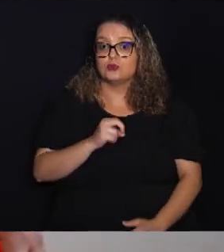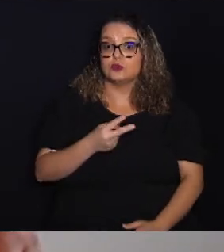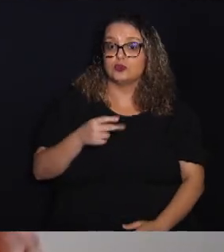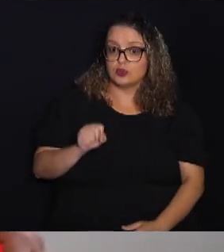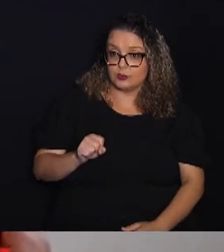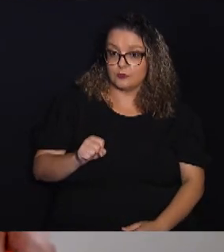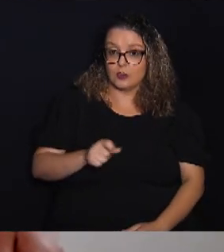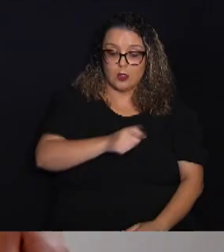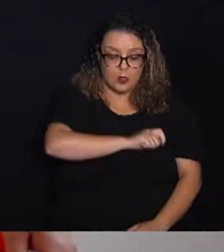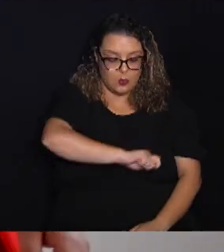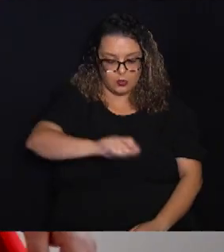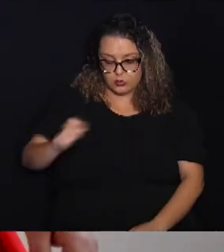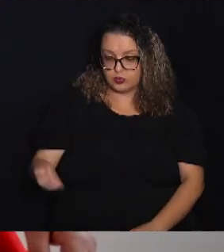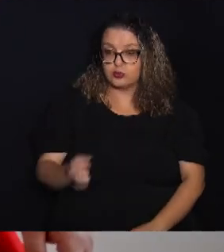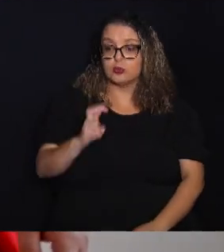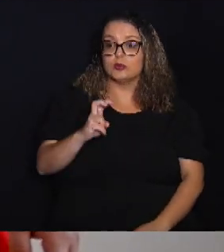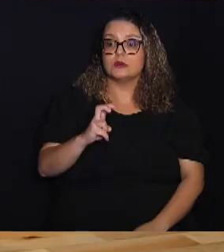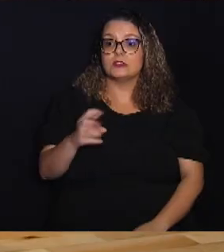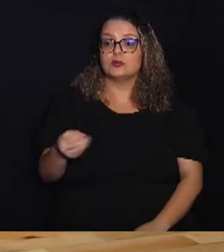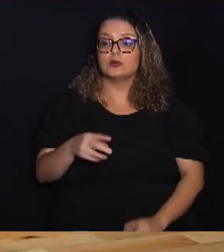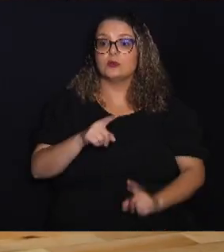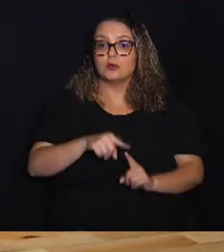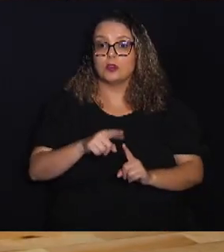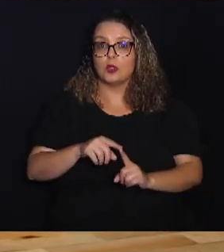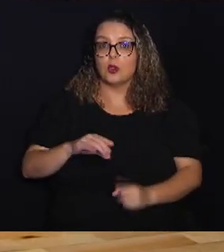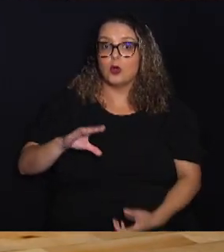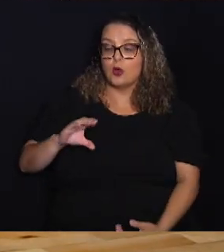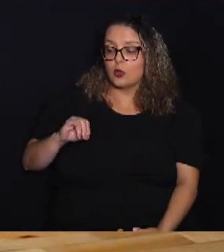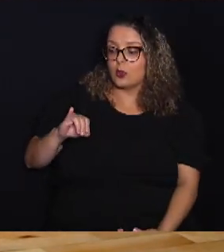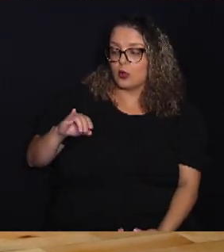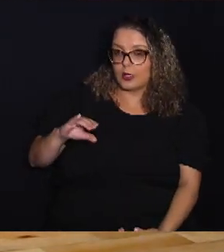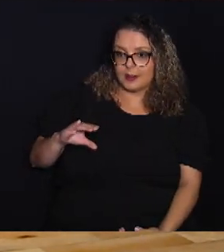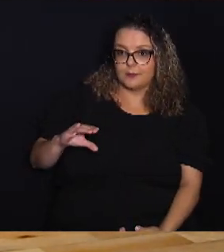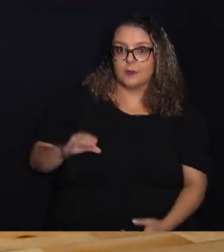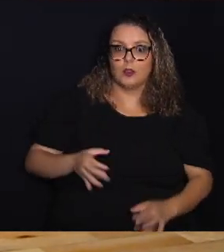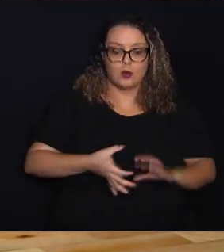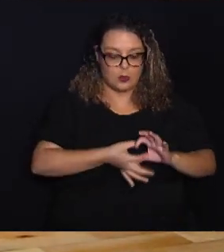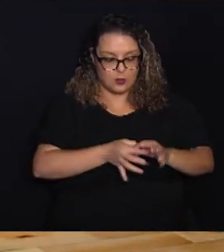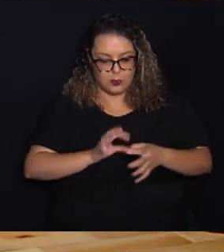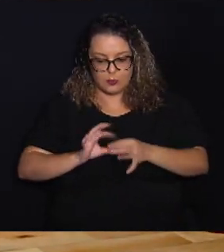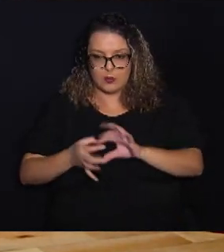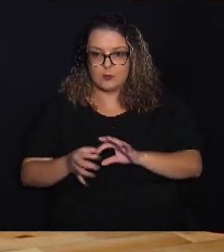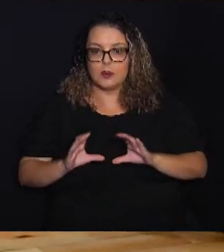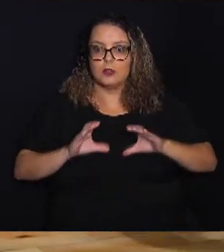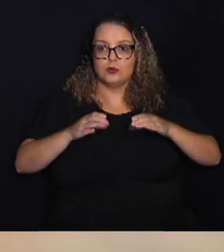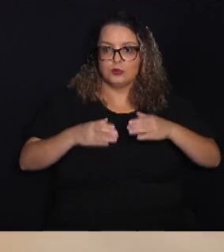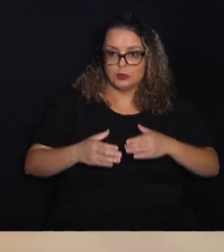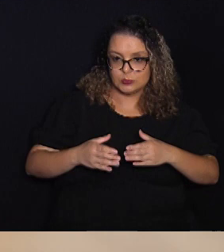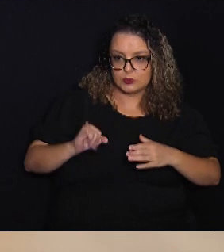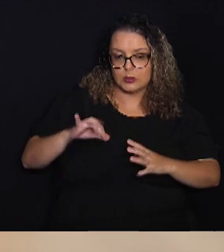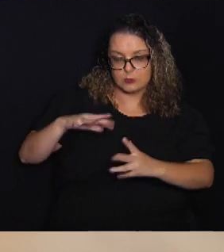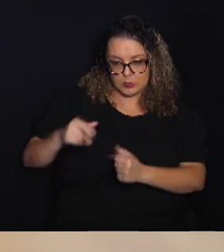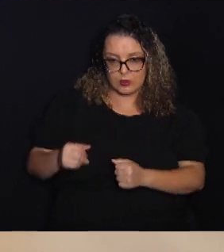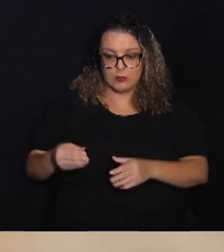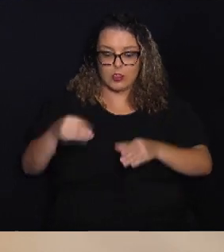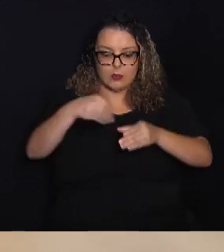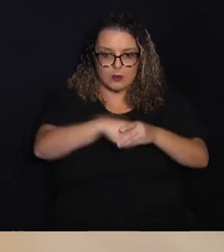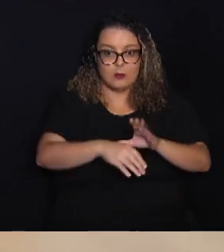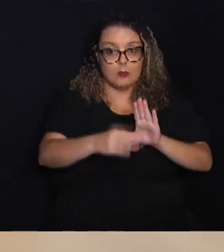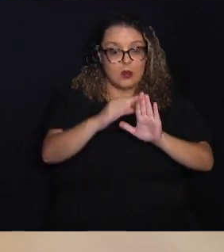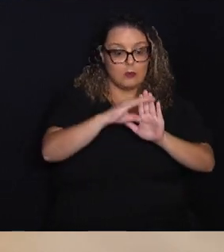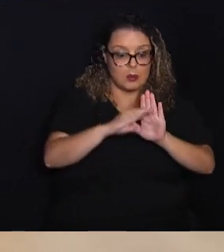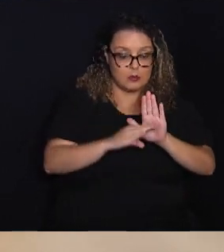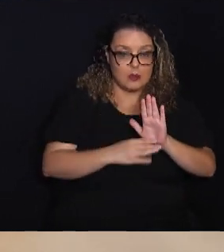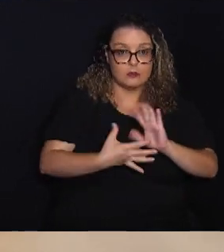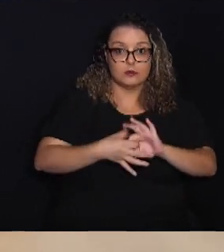O esporte de raquetes é uma das 5 novas modalidades que o COI, o Comitê Olímpico Internacional, incluiu na